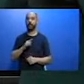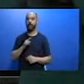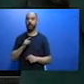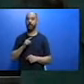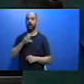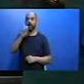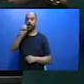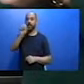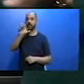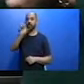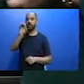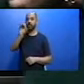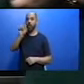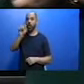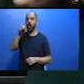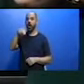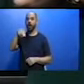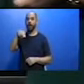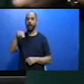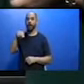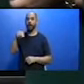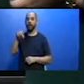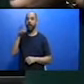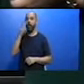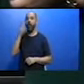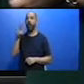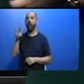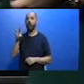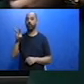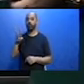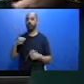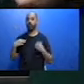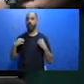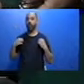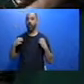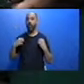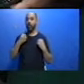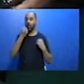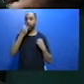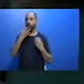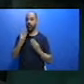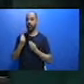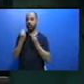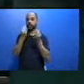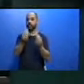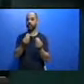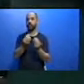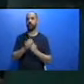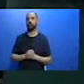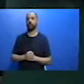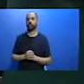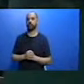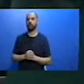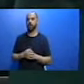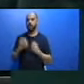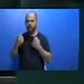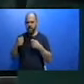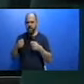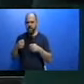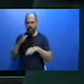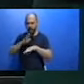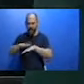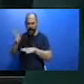slogan um pequenininho olha aqui no meio roupa boa a gente doa precisa mais alguma